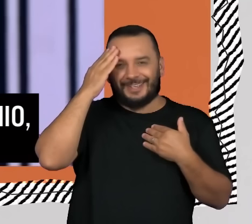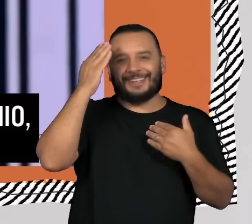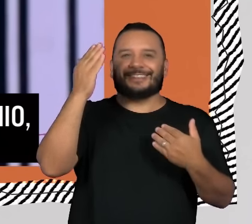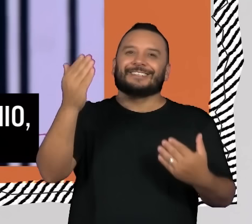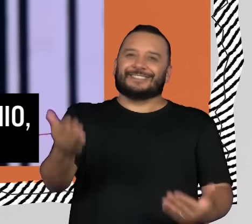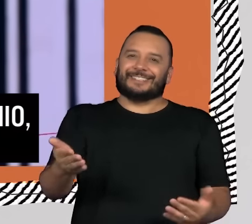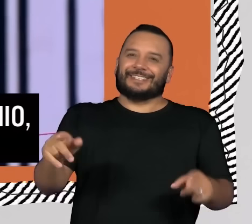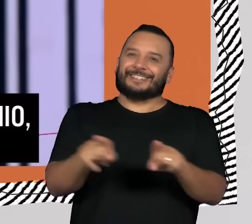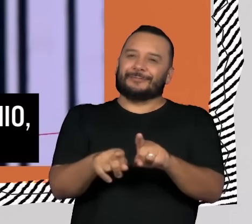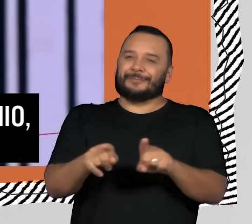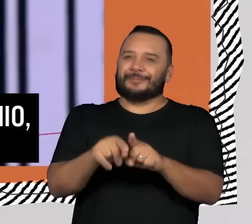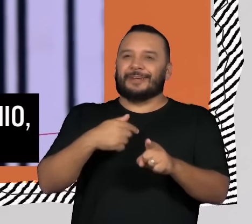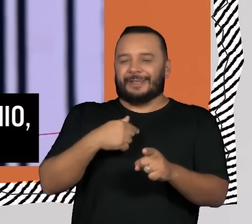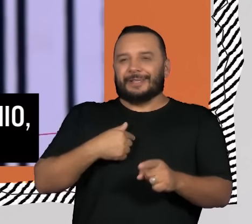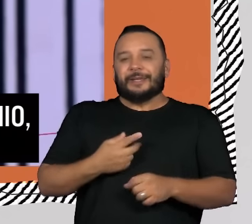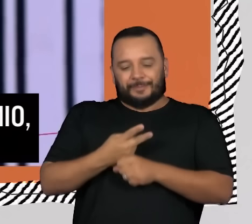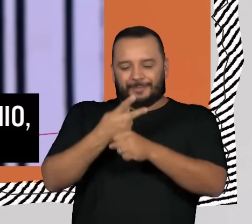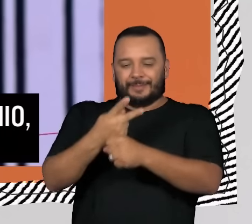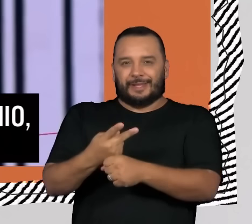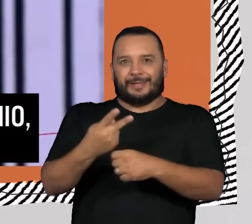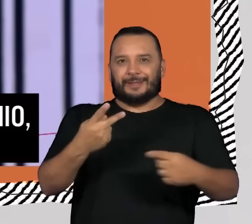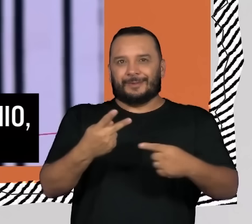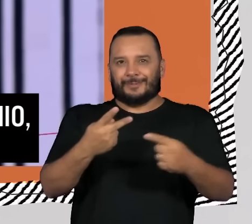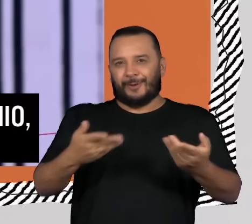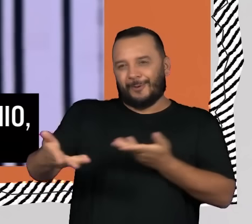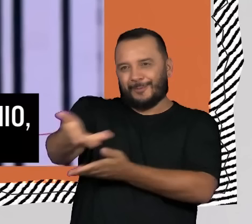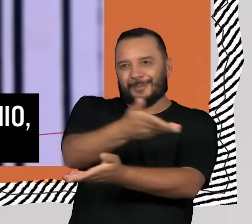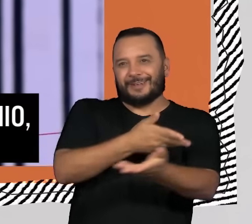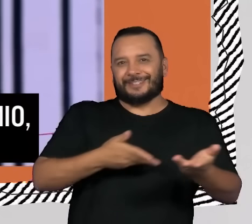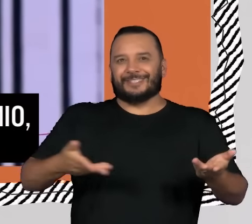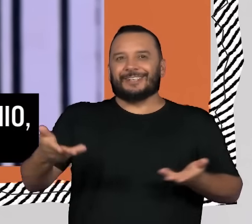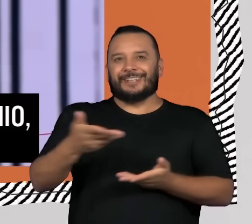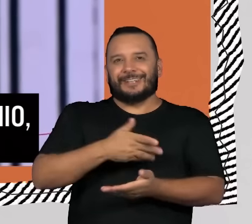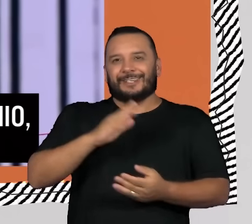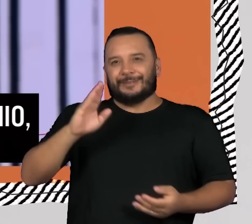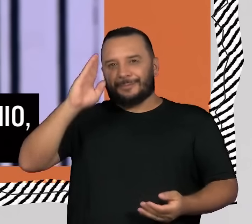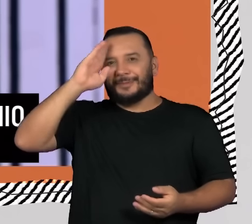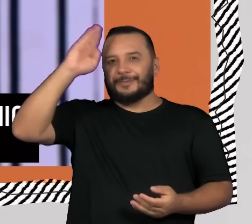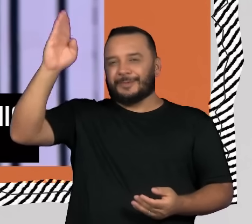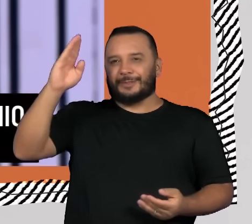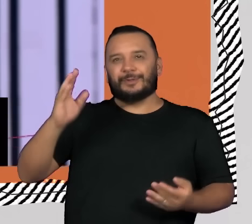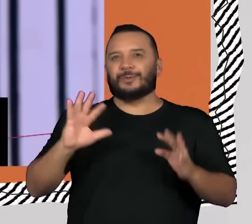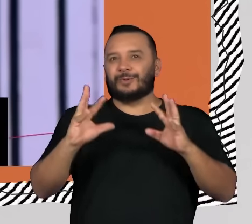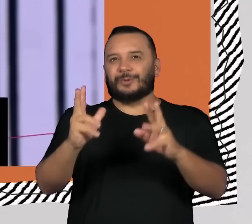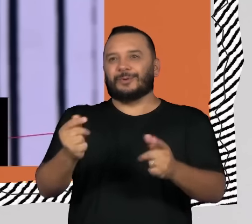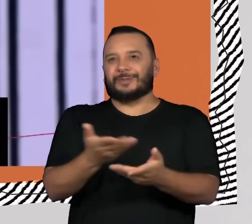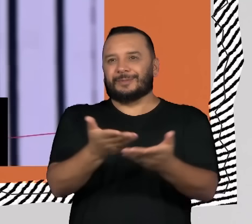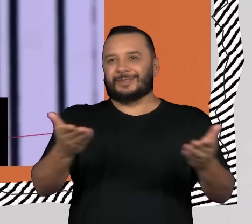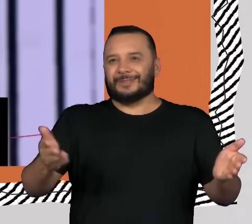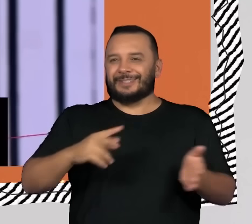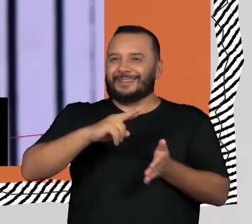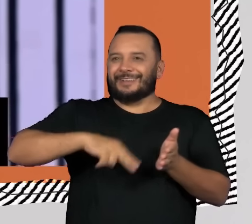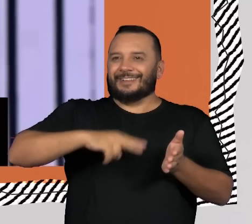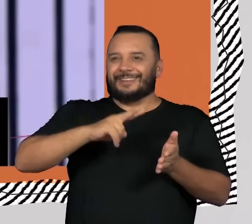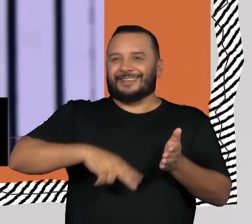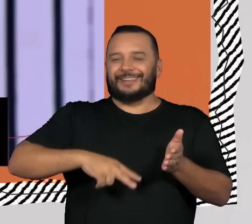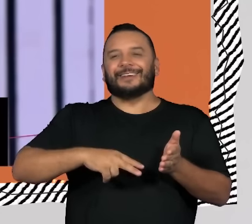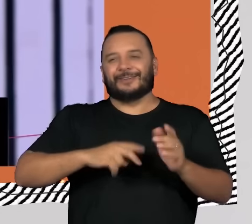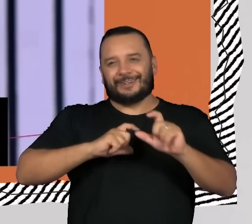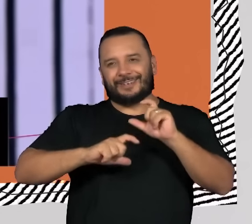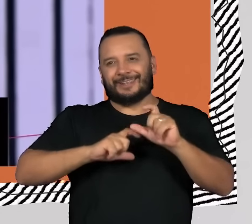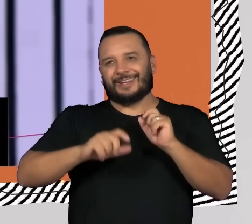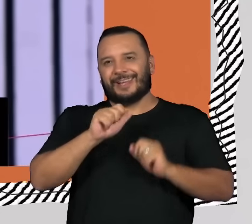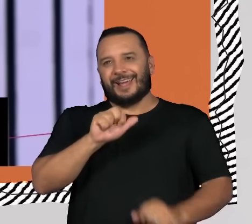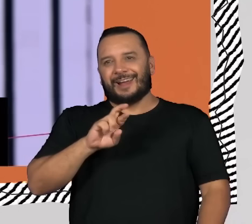e compartilhar esse prêmio, principalmente com todo mundo que leu Arlindo. E